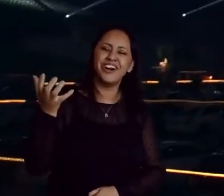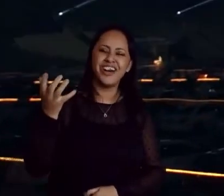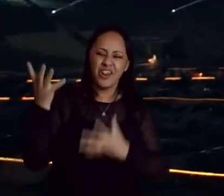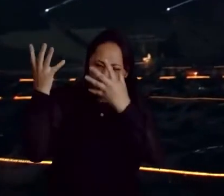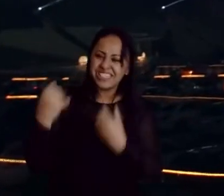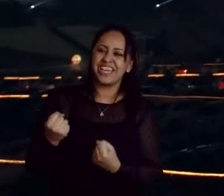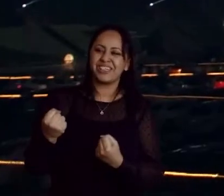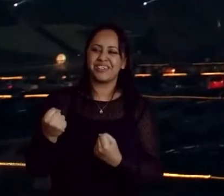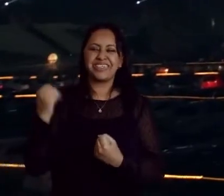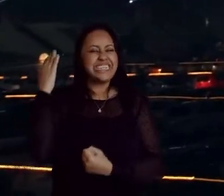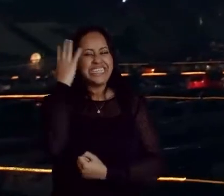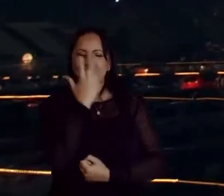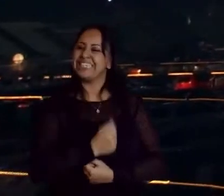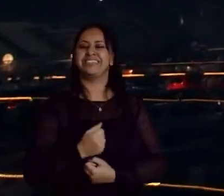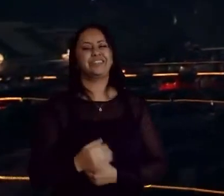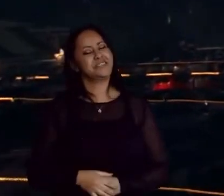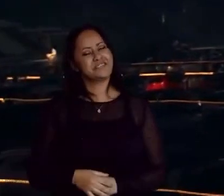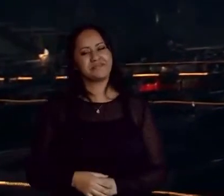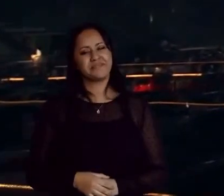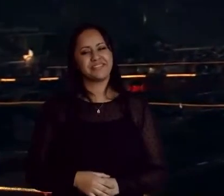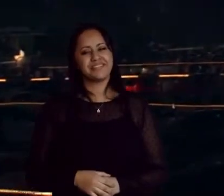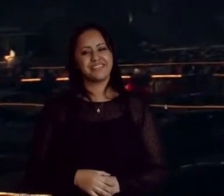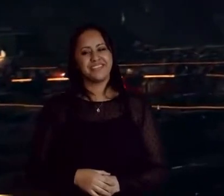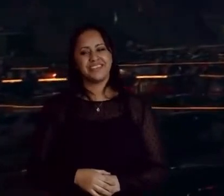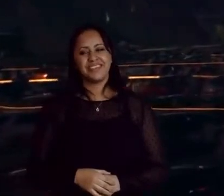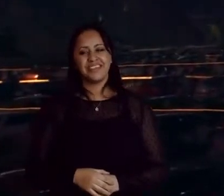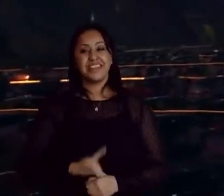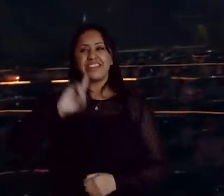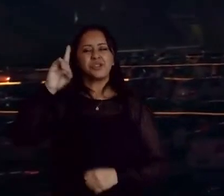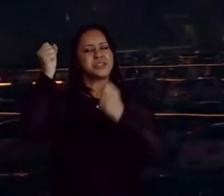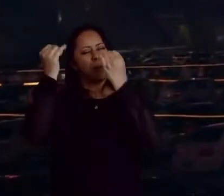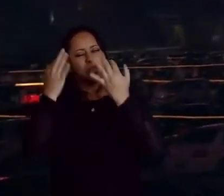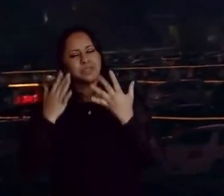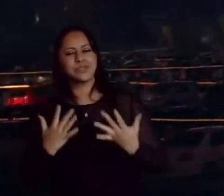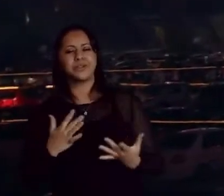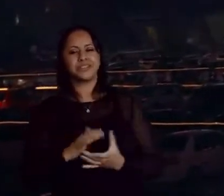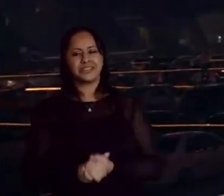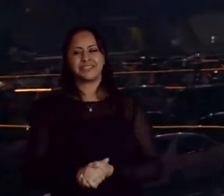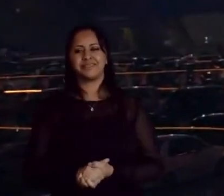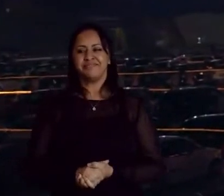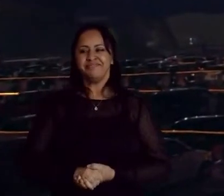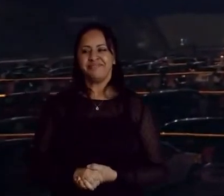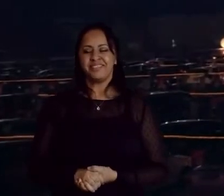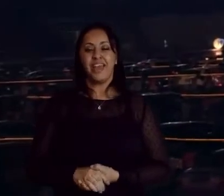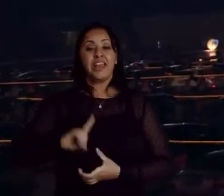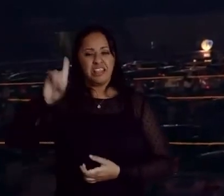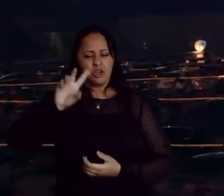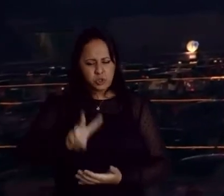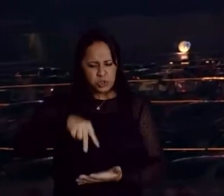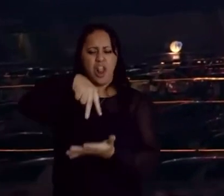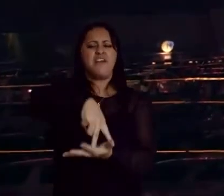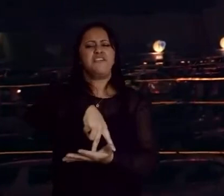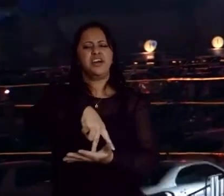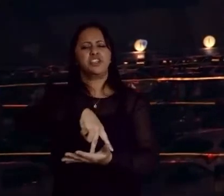Que coisa linda! Que Deus nos levante com prosperidade. Que Deus nos